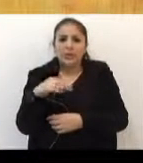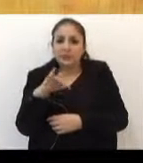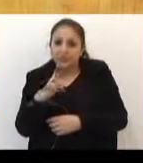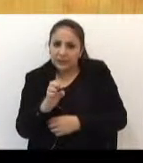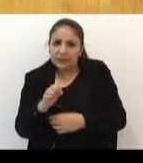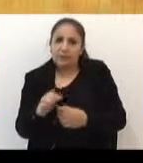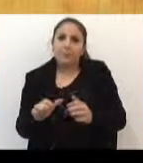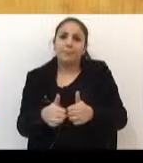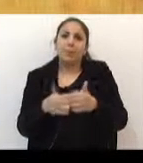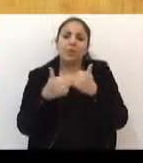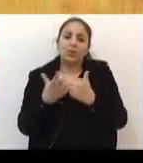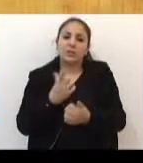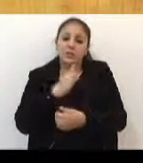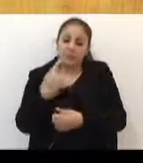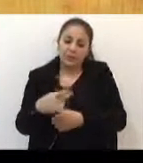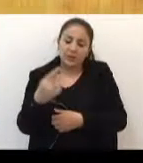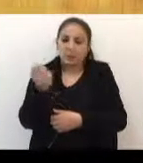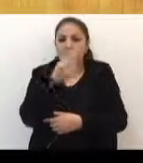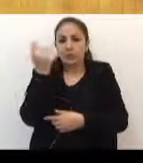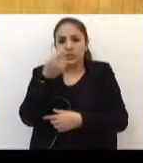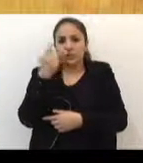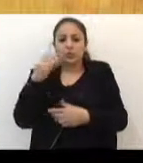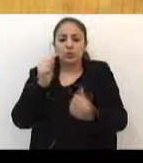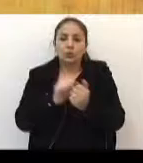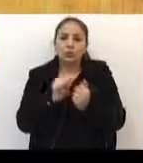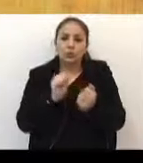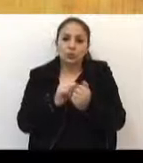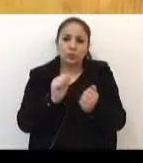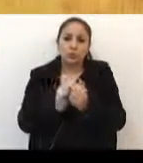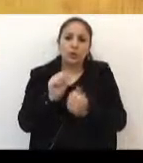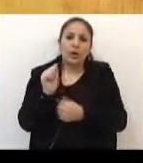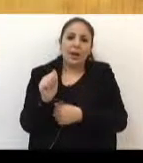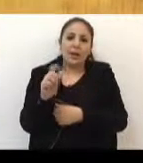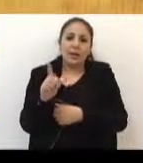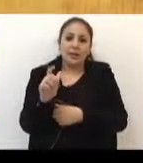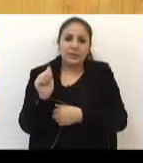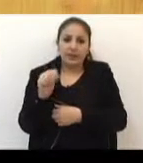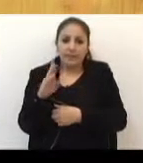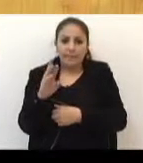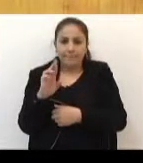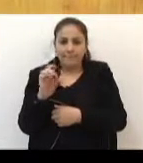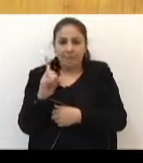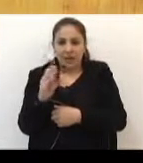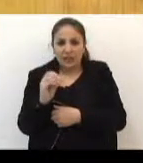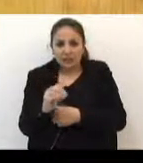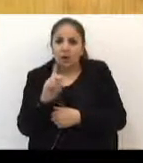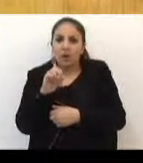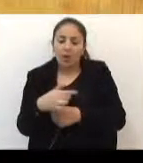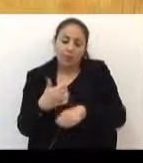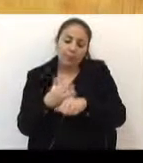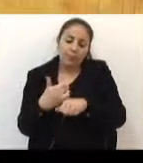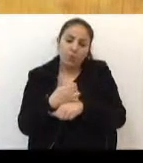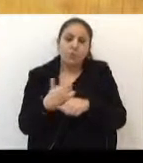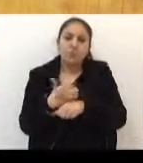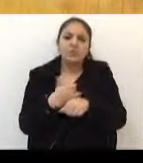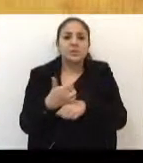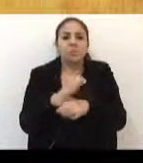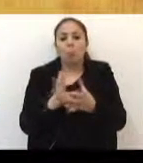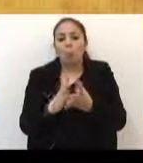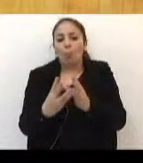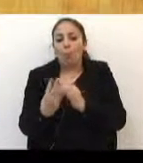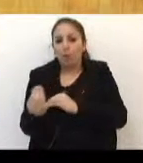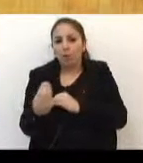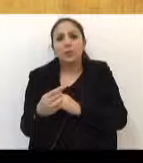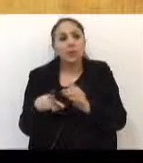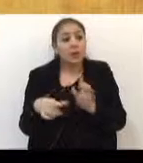Sul, e junto com ele o próprio alambrado, que também o alambrador, que é uma profissão em extinção. Antigamente era comum